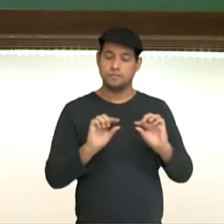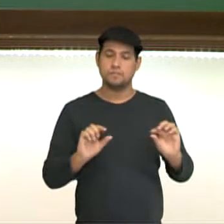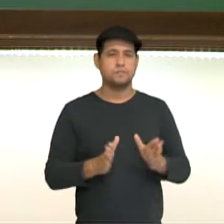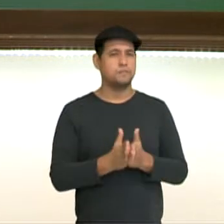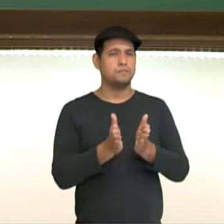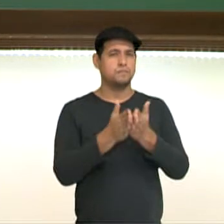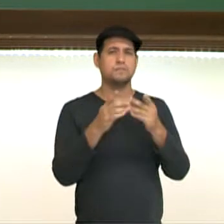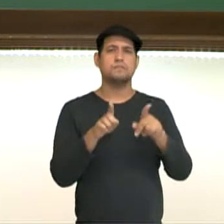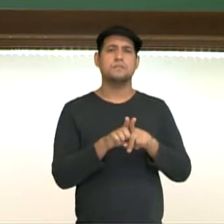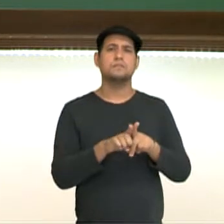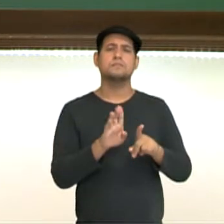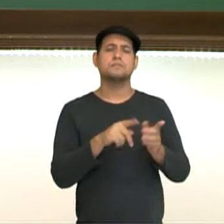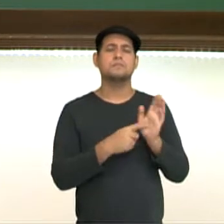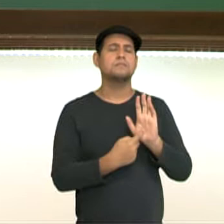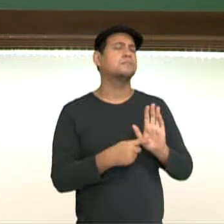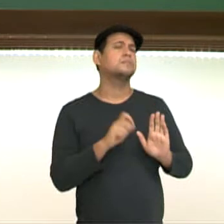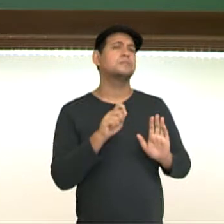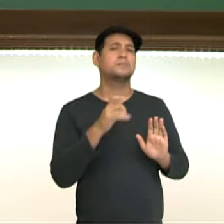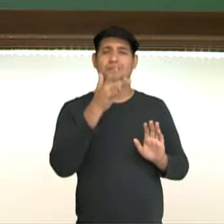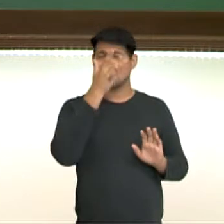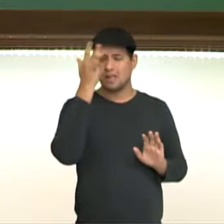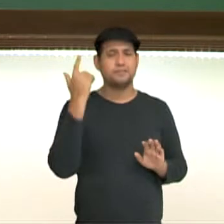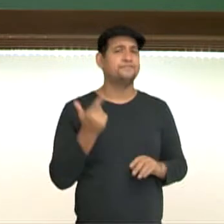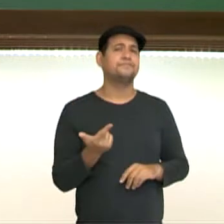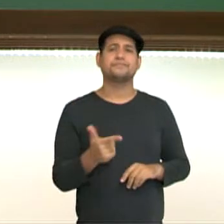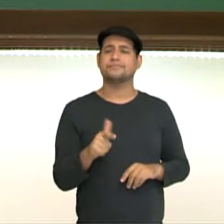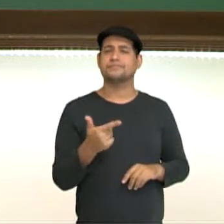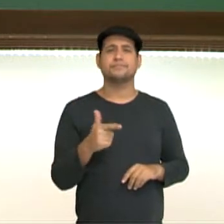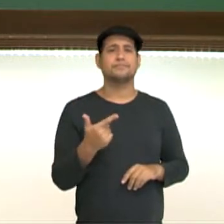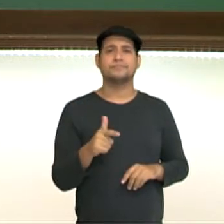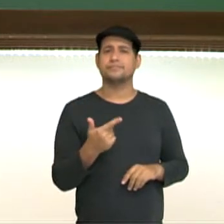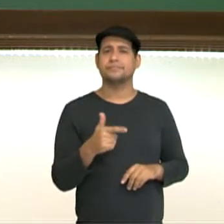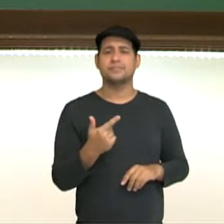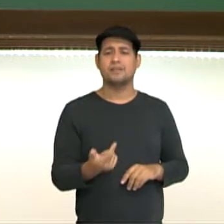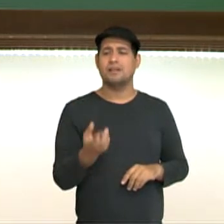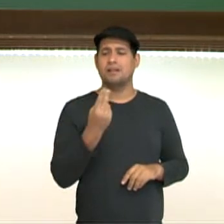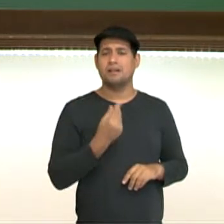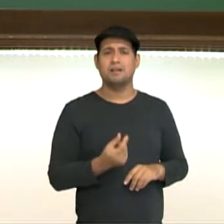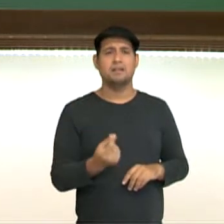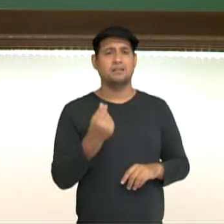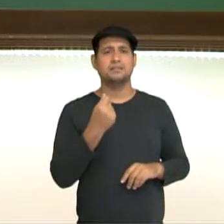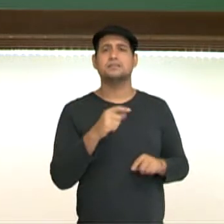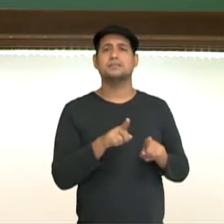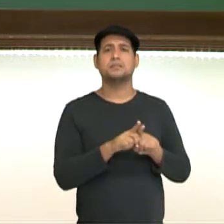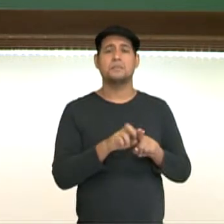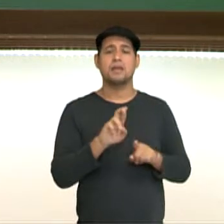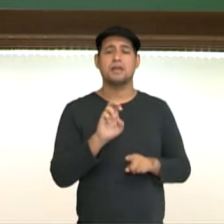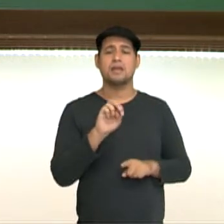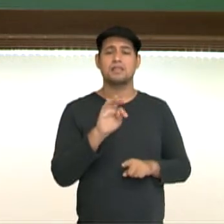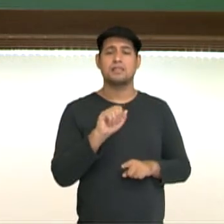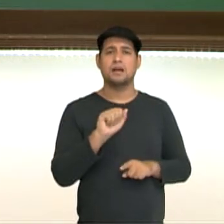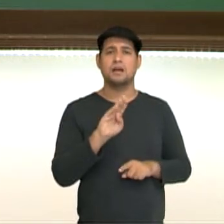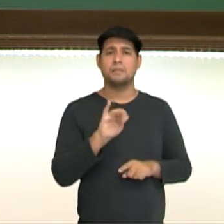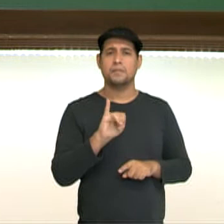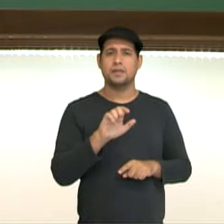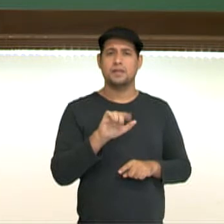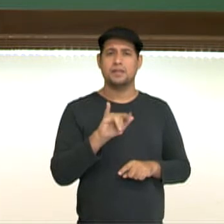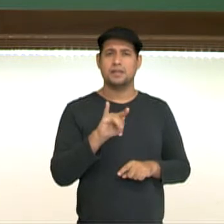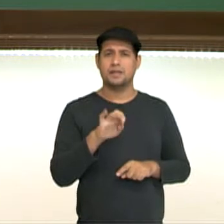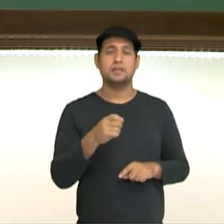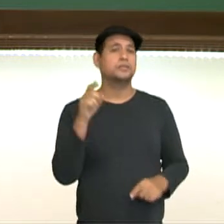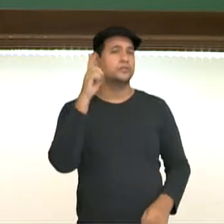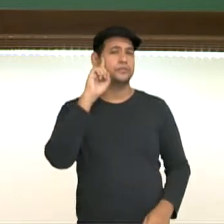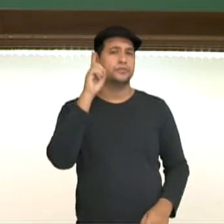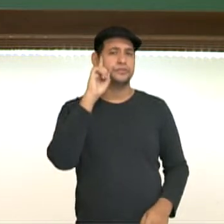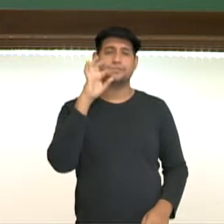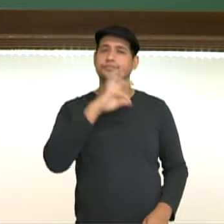pobreza, como aquela que a pessoa não tem sustentabilidade de rentabilidade de recebimento diário